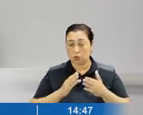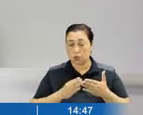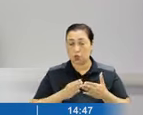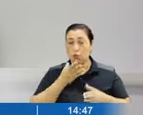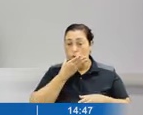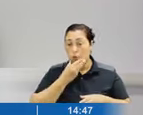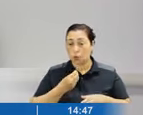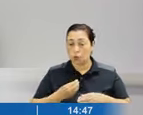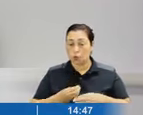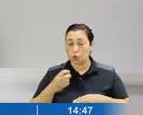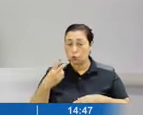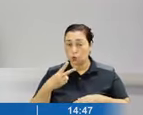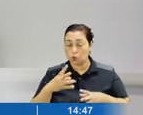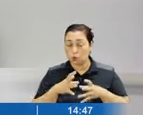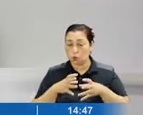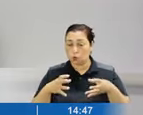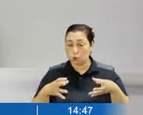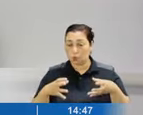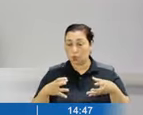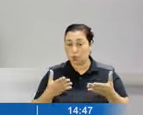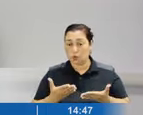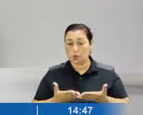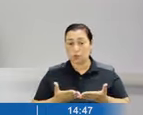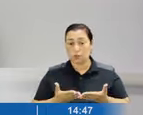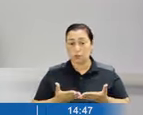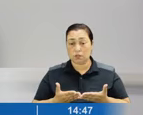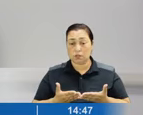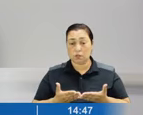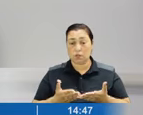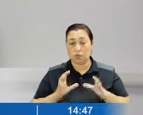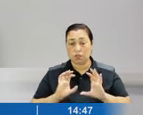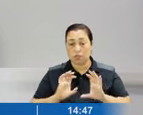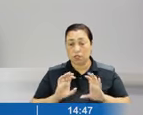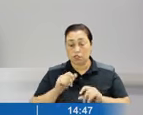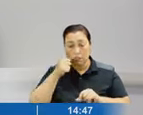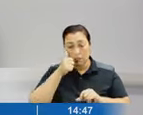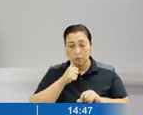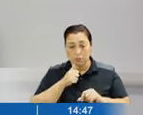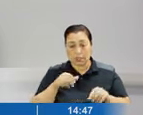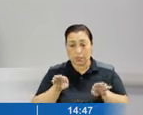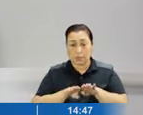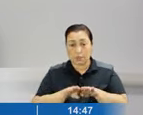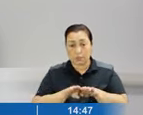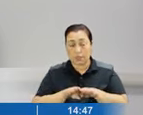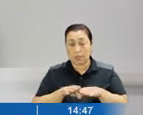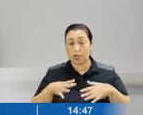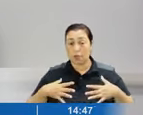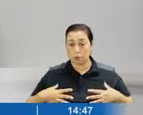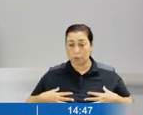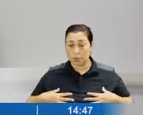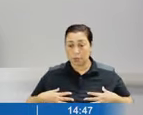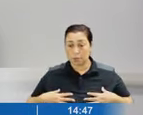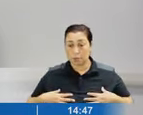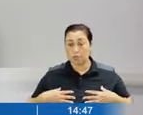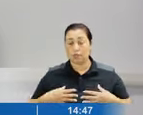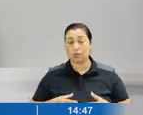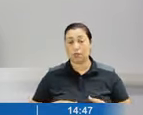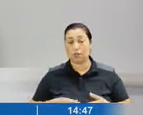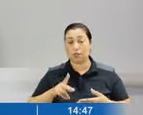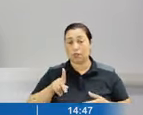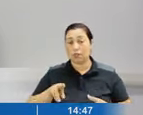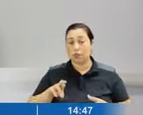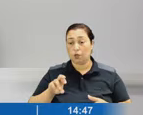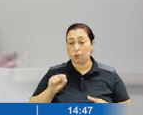homem como segundo de maior incidência, né, e assim como na mulher também. Mama para a mulher, próstata para o